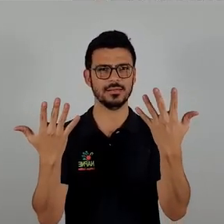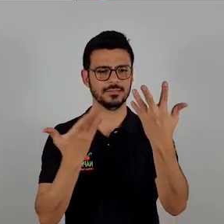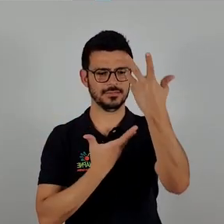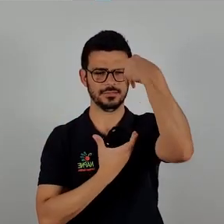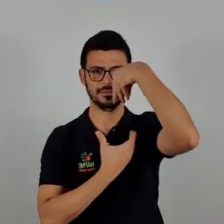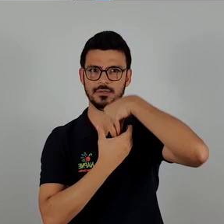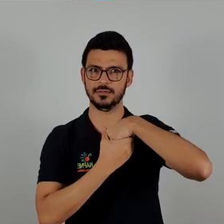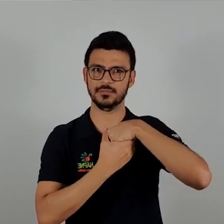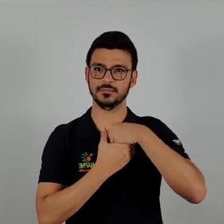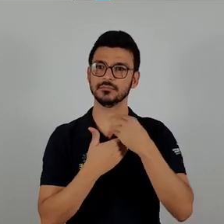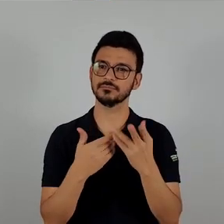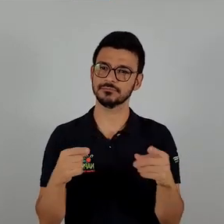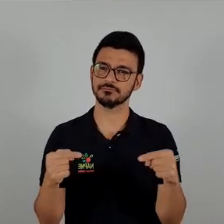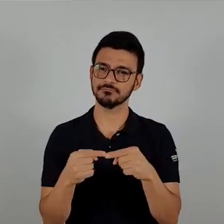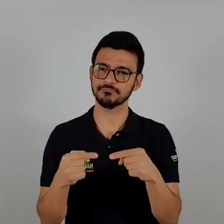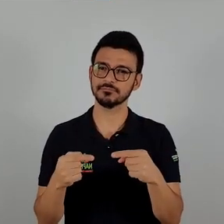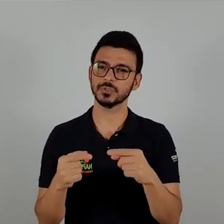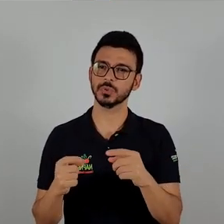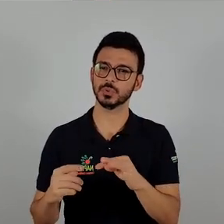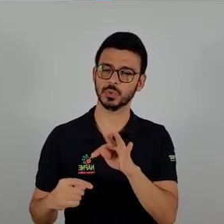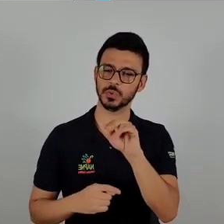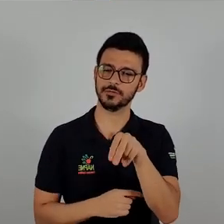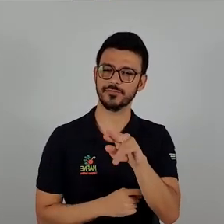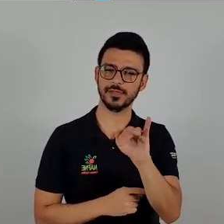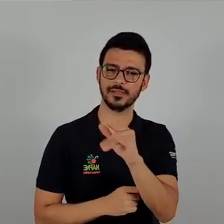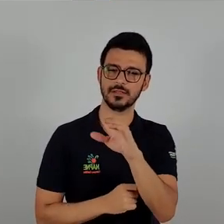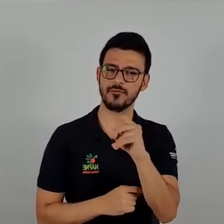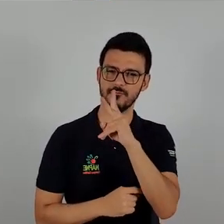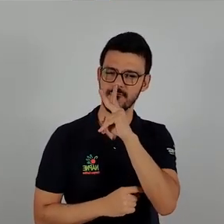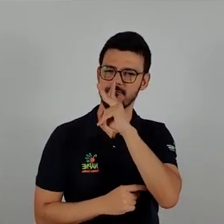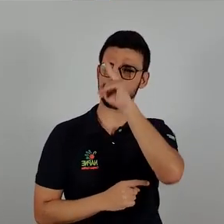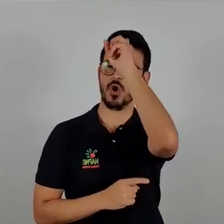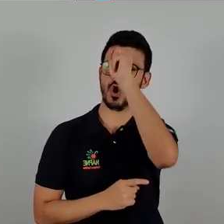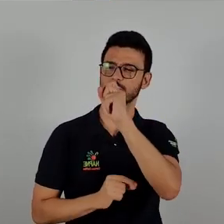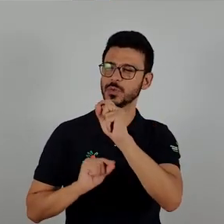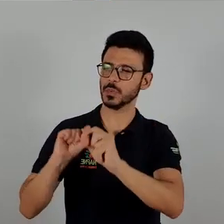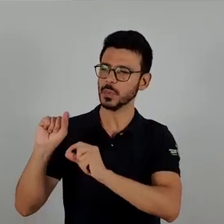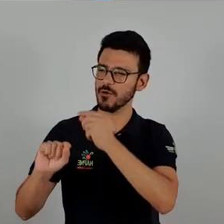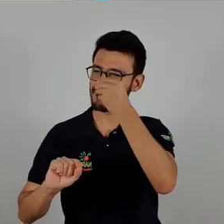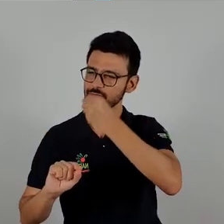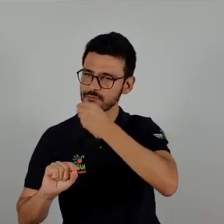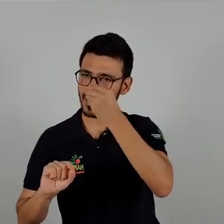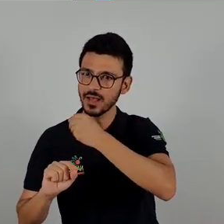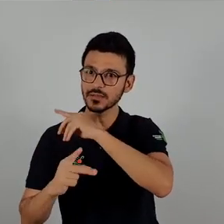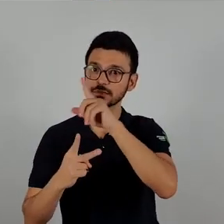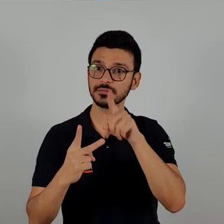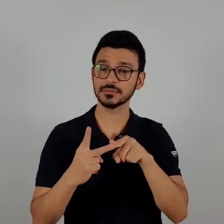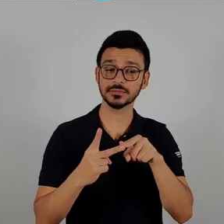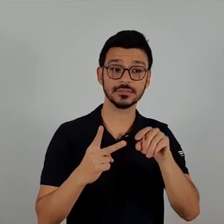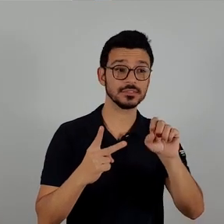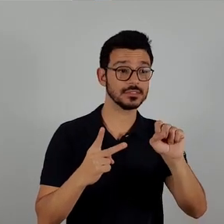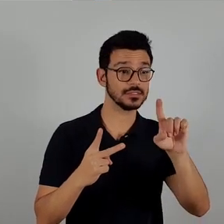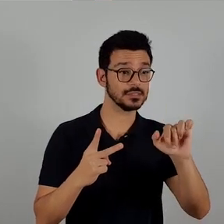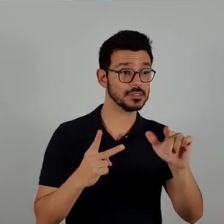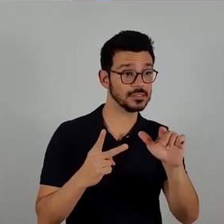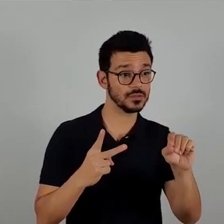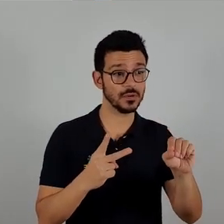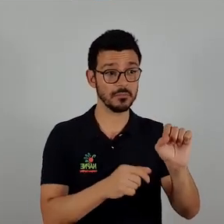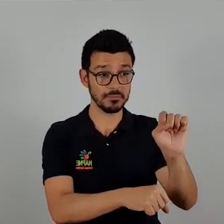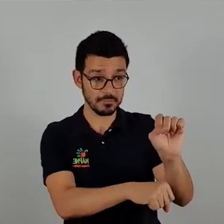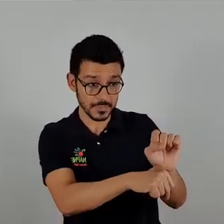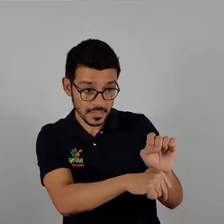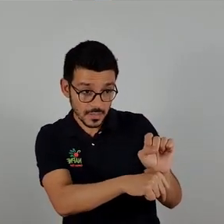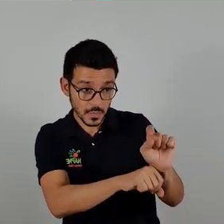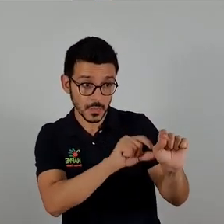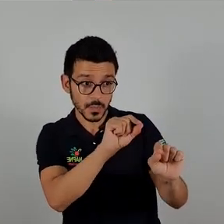Certo? Esse é o segredo. Se eu tenho falha, eu aumento. Se eu tenho excesso, eu tiro. Se está tudo bem, tem que manter bem. Ou então tirar